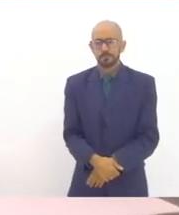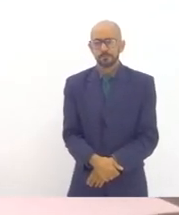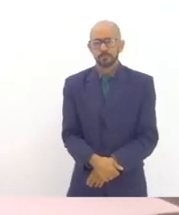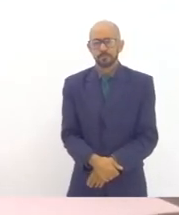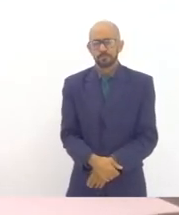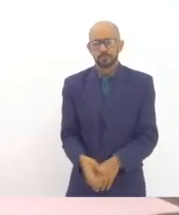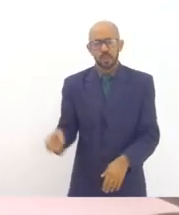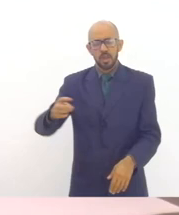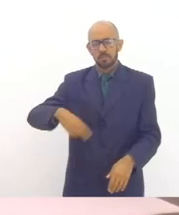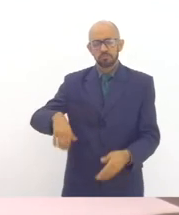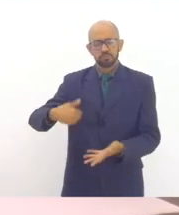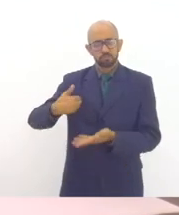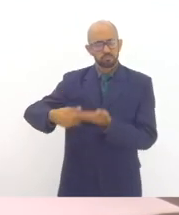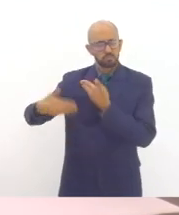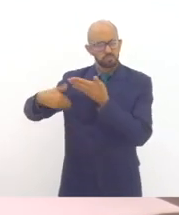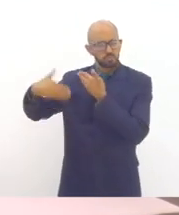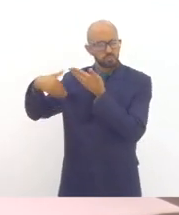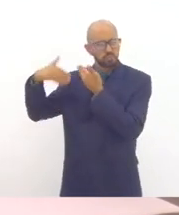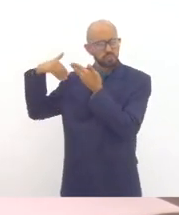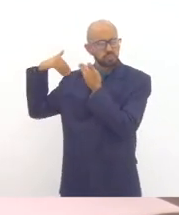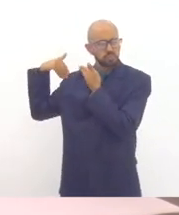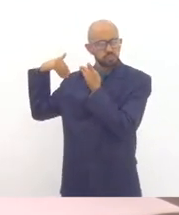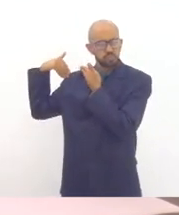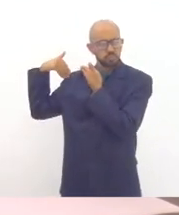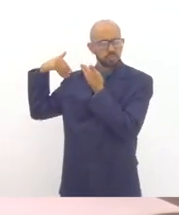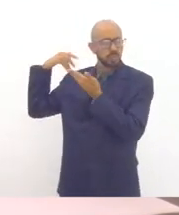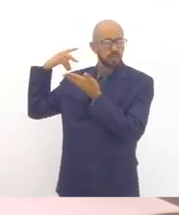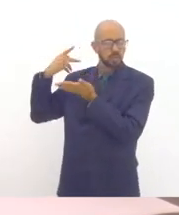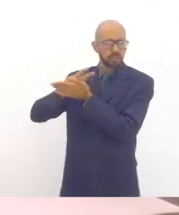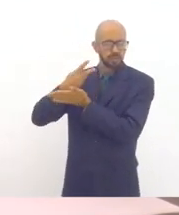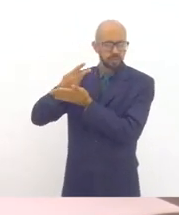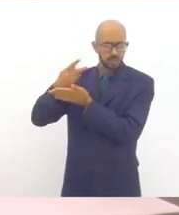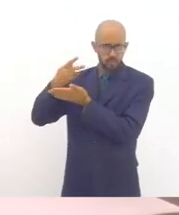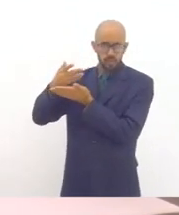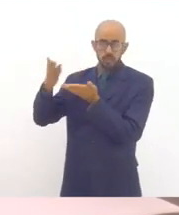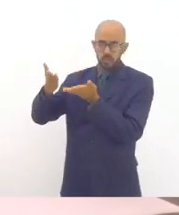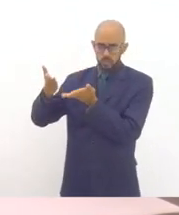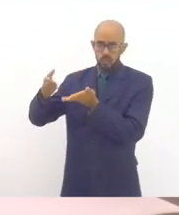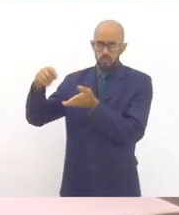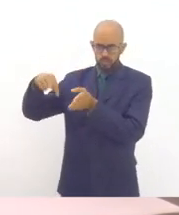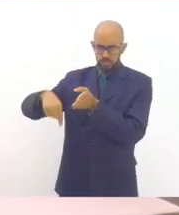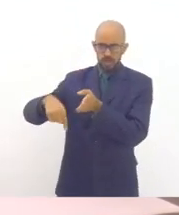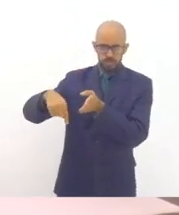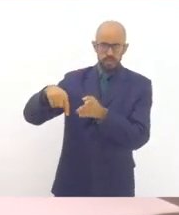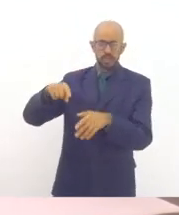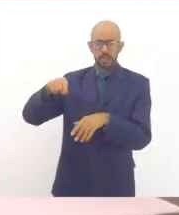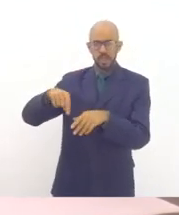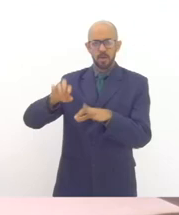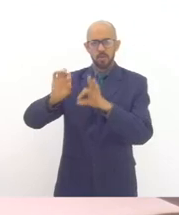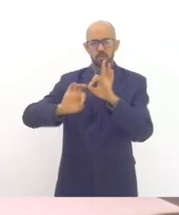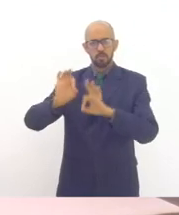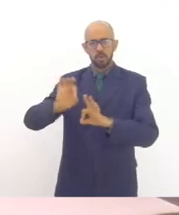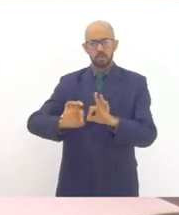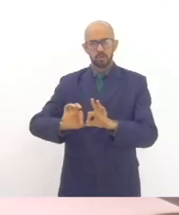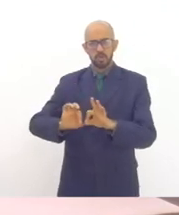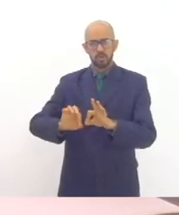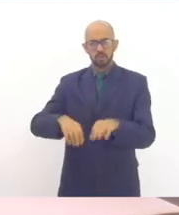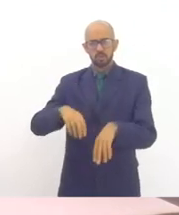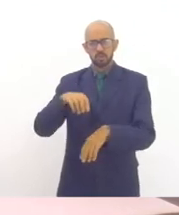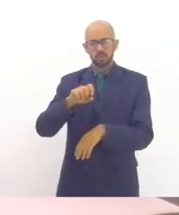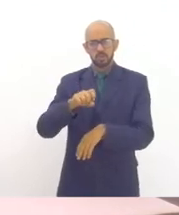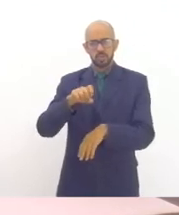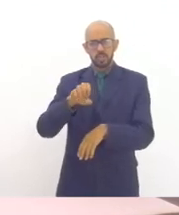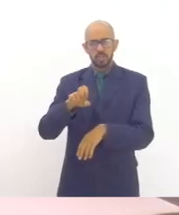o histórico desse movimento que nos trouxe aqui hoje, ele é um projeto de extensão que nasce na UF, nasce